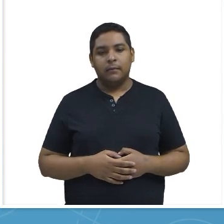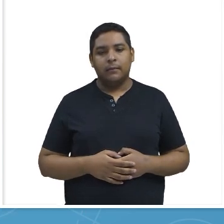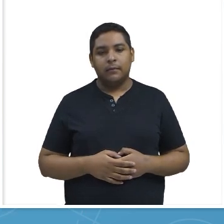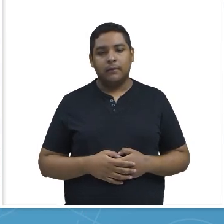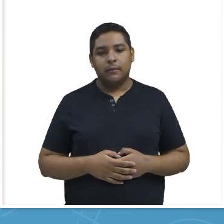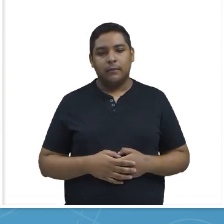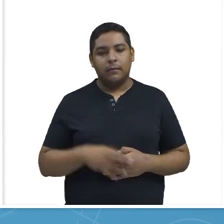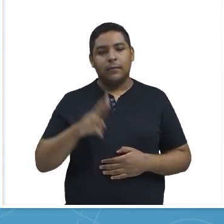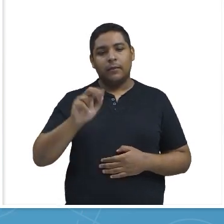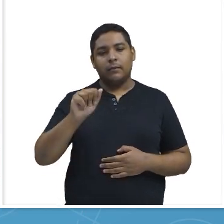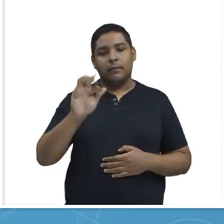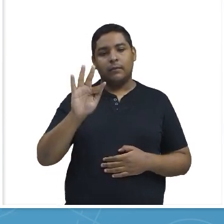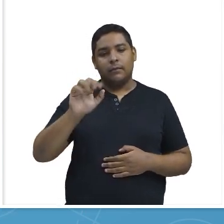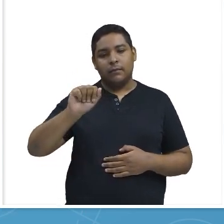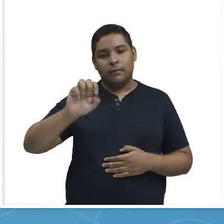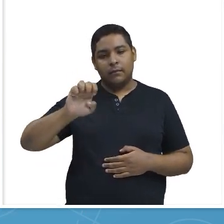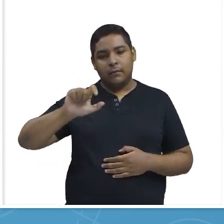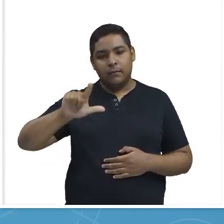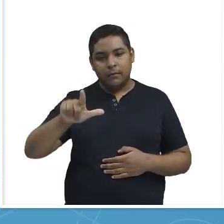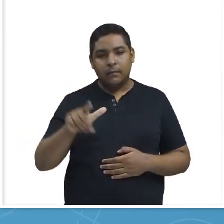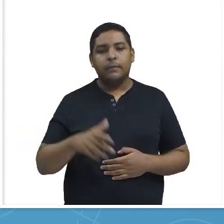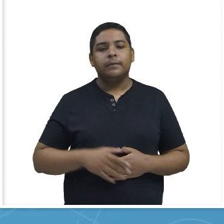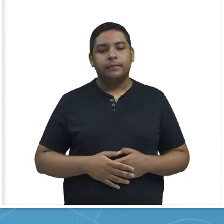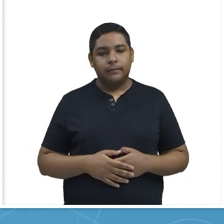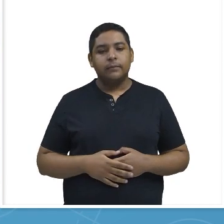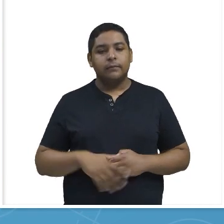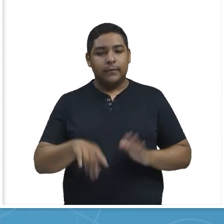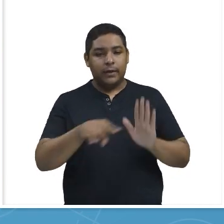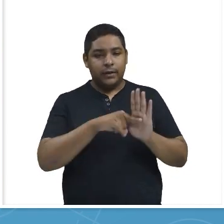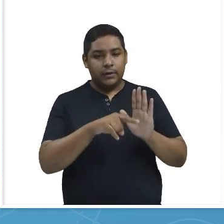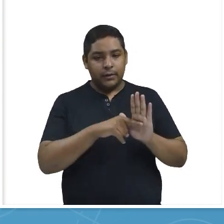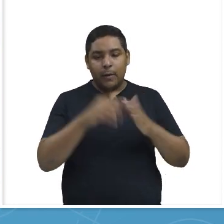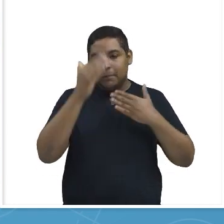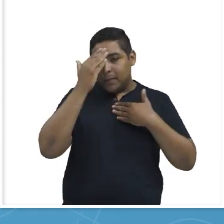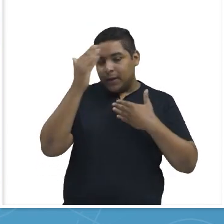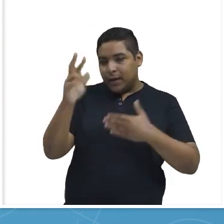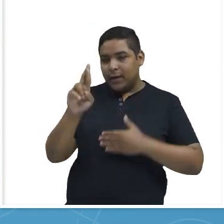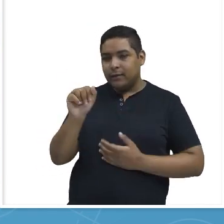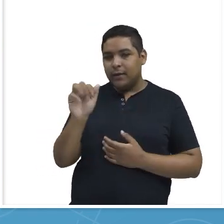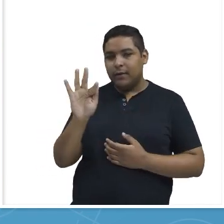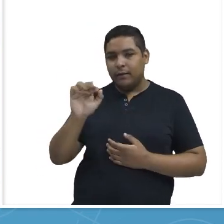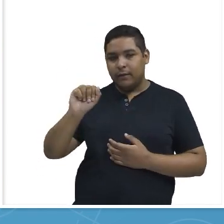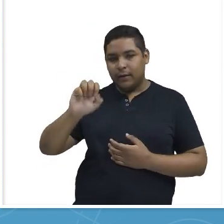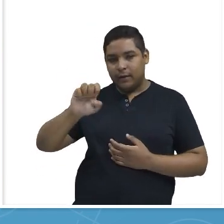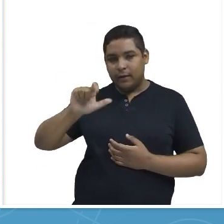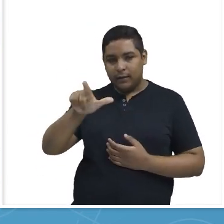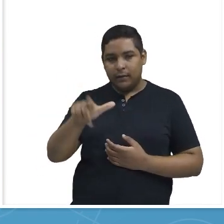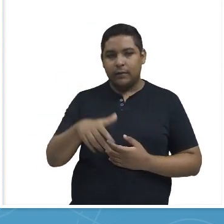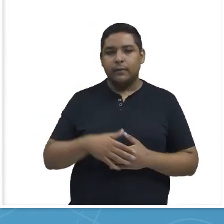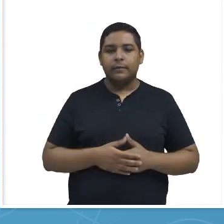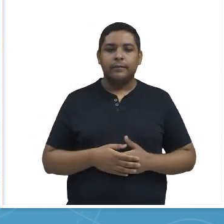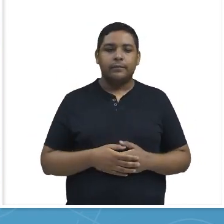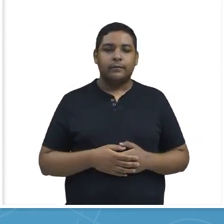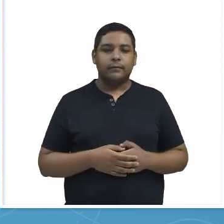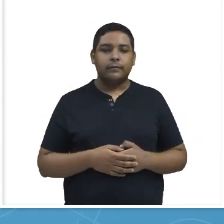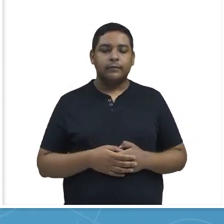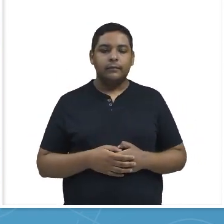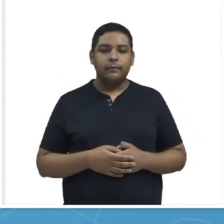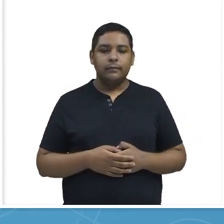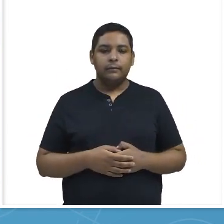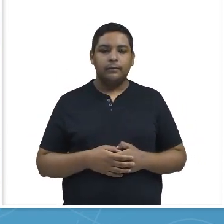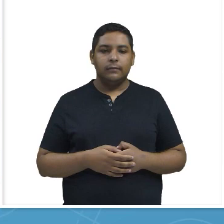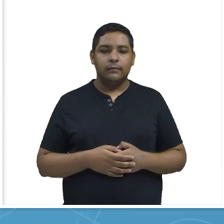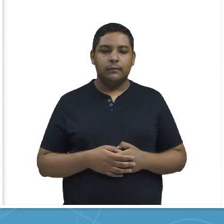o Rafael também respondeu a letter A na forma negativa. Thank you, Rafael. Vamos já conferir, tá bom? Quem mais está aqui